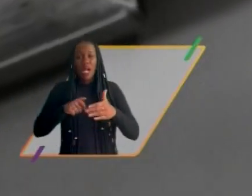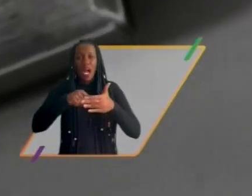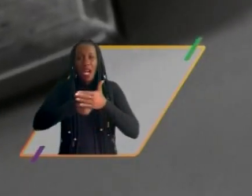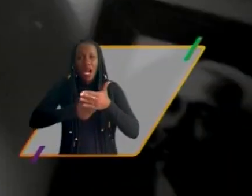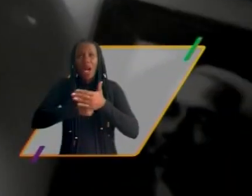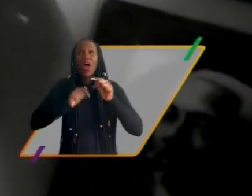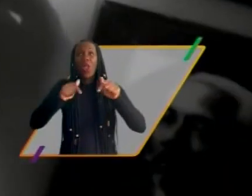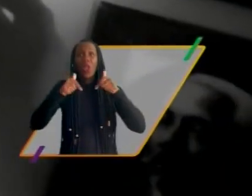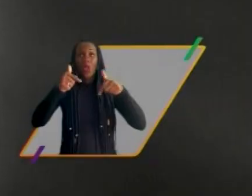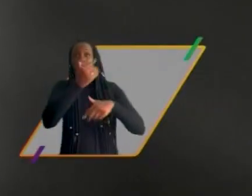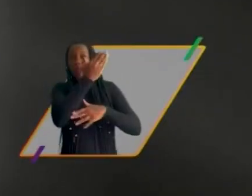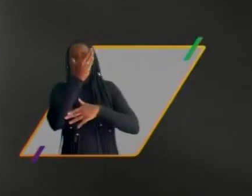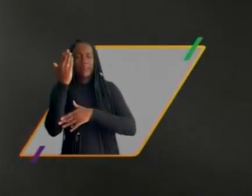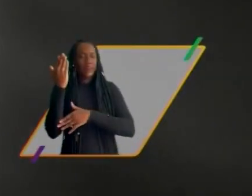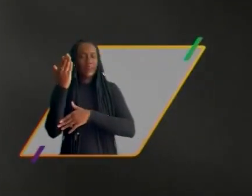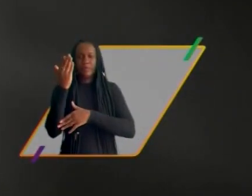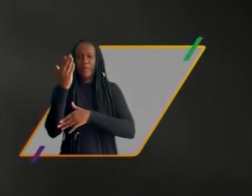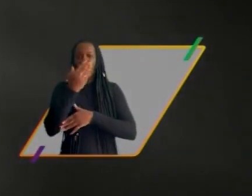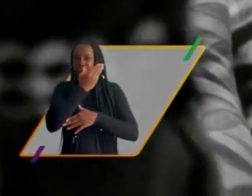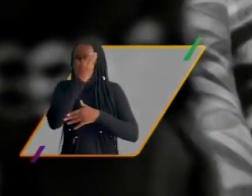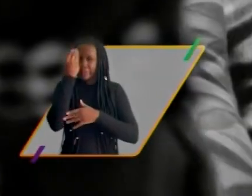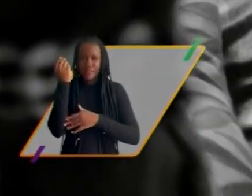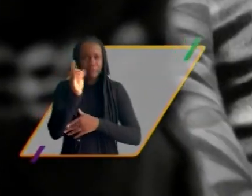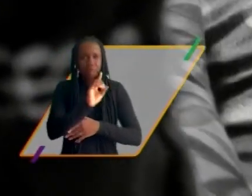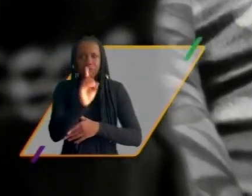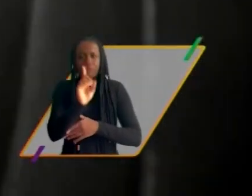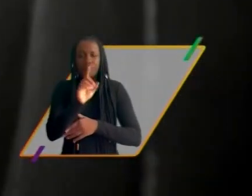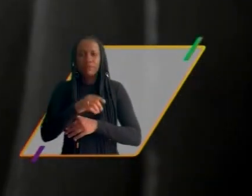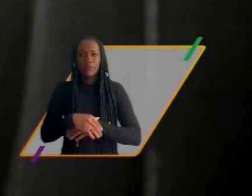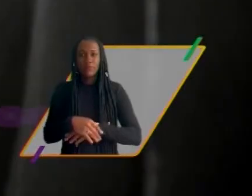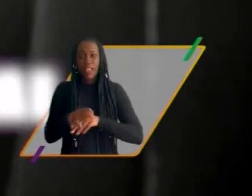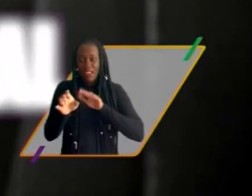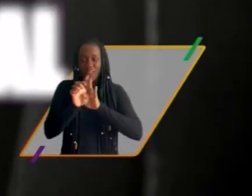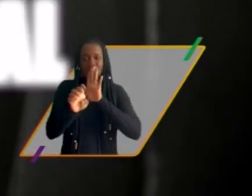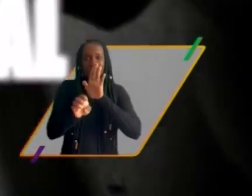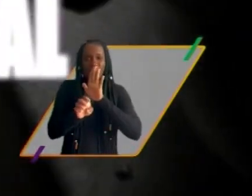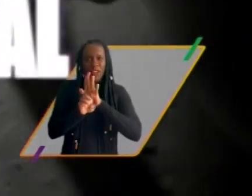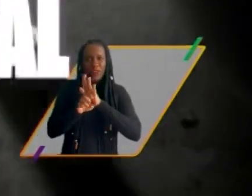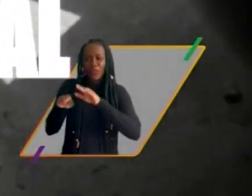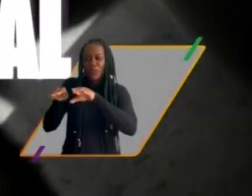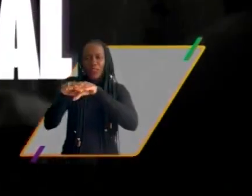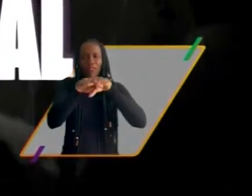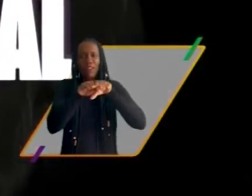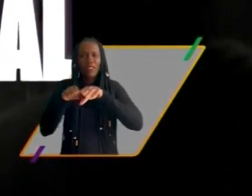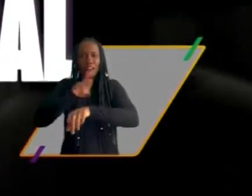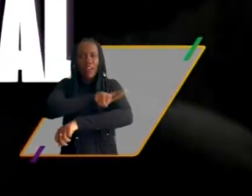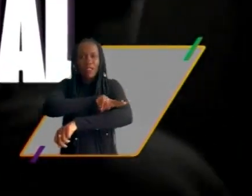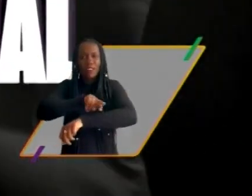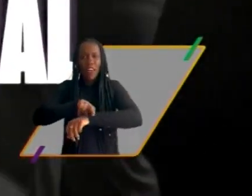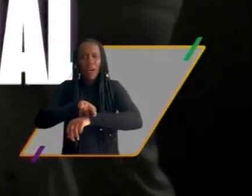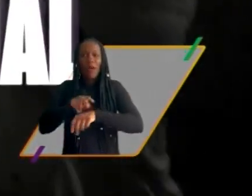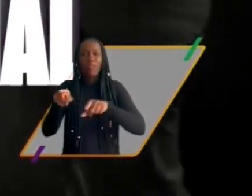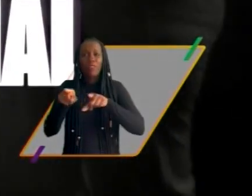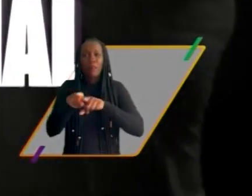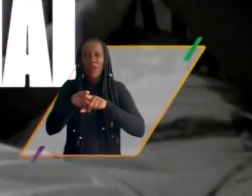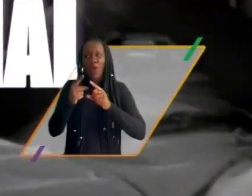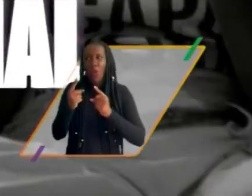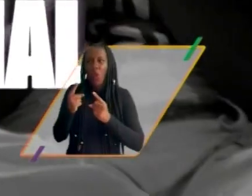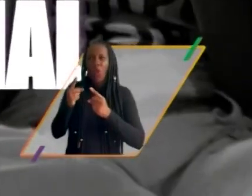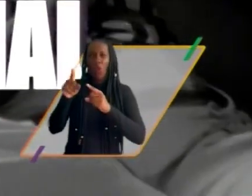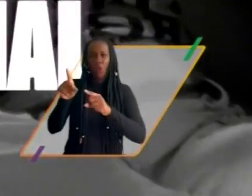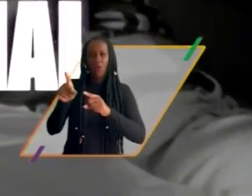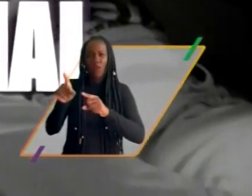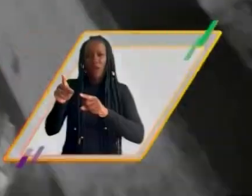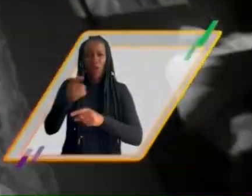Salvador. A luta deles não foi em vão. Estatuto da Igualdade Racial e de Combate à